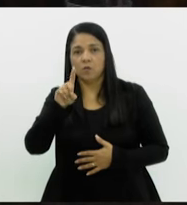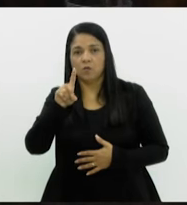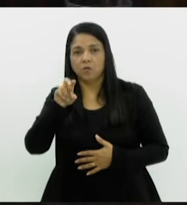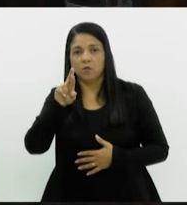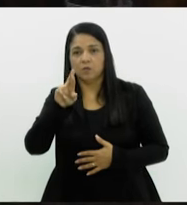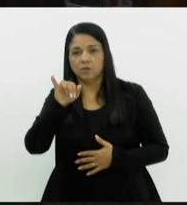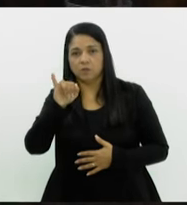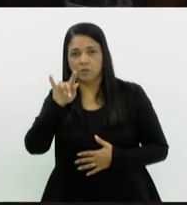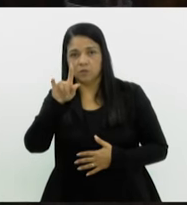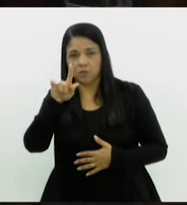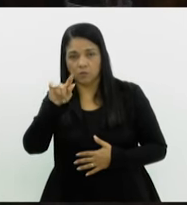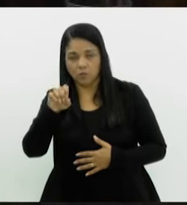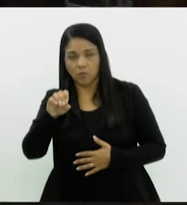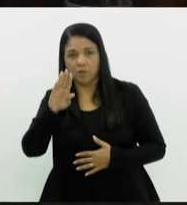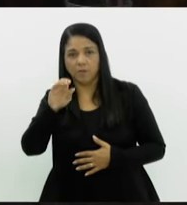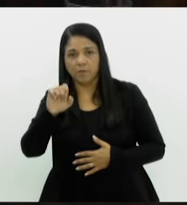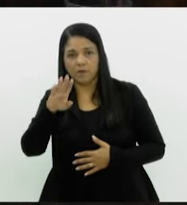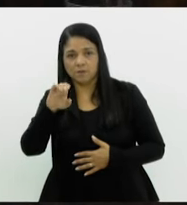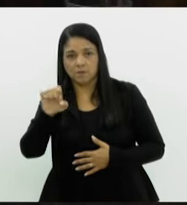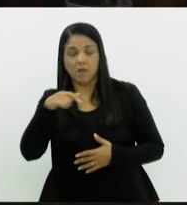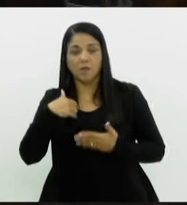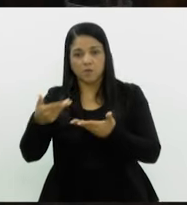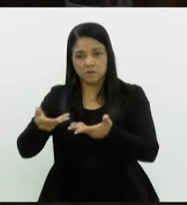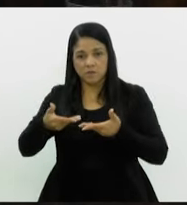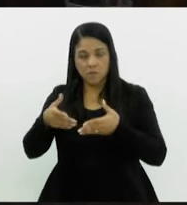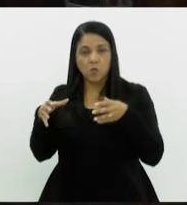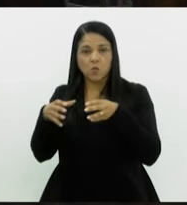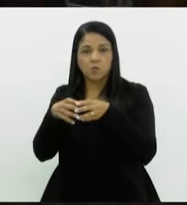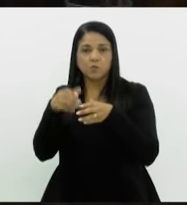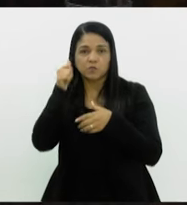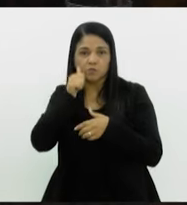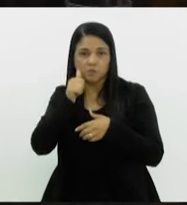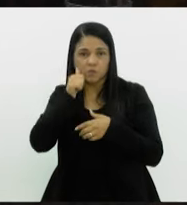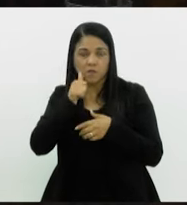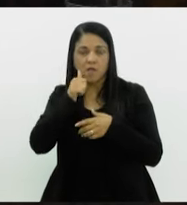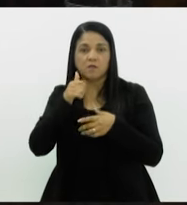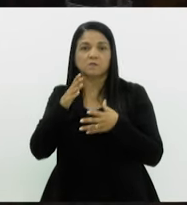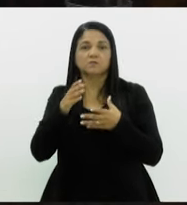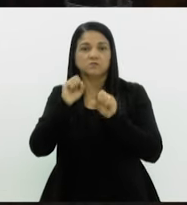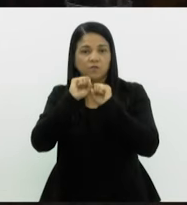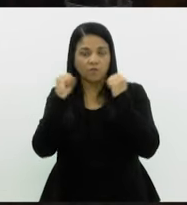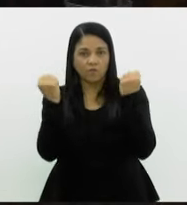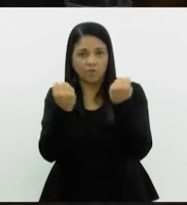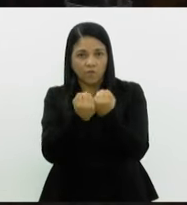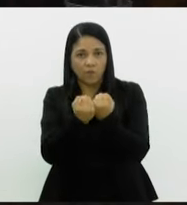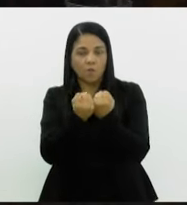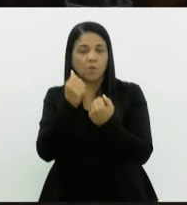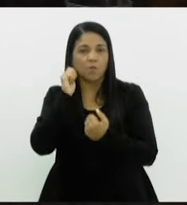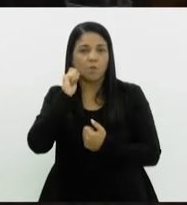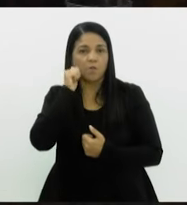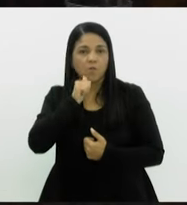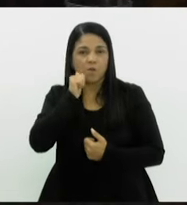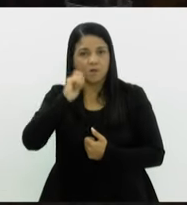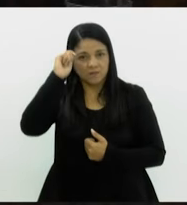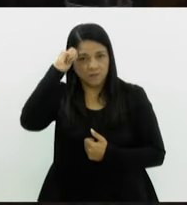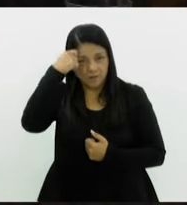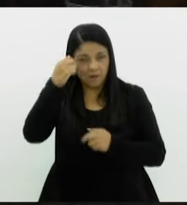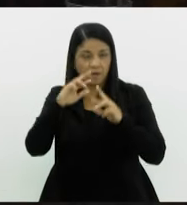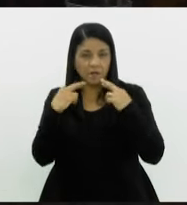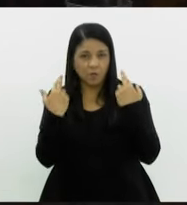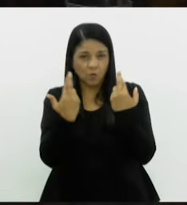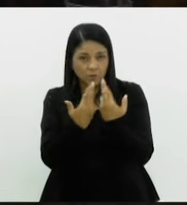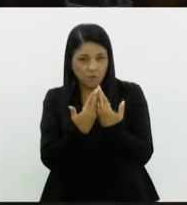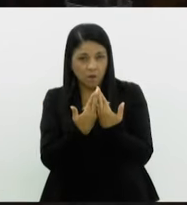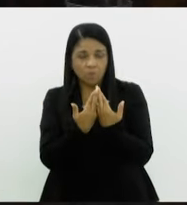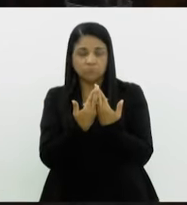as mulheres que compõem o colegiado do nosso Fórum Permanente de Mulheres Negras, com uma reunião muito profícua